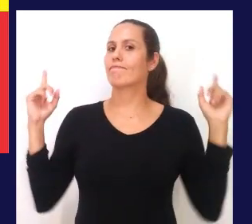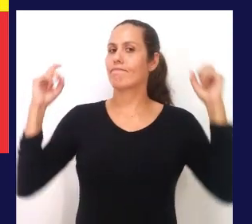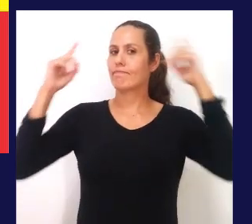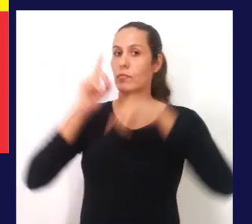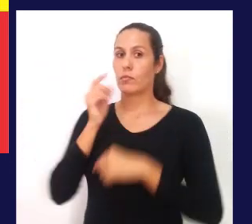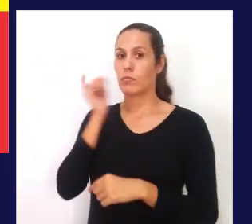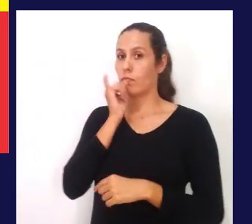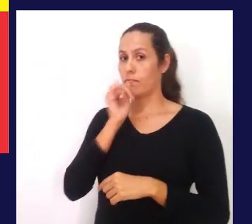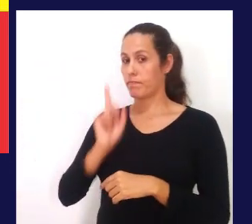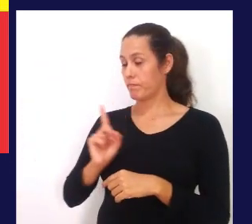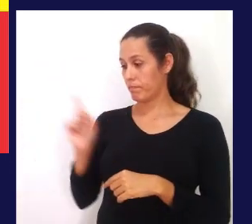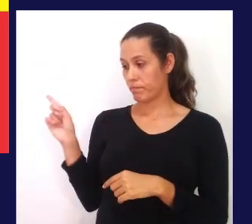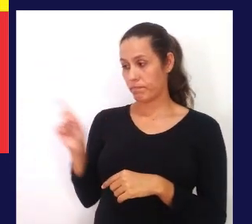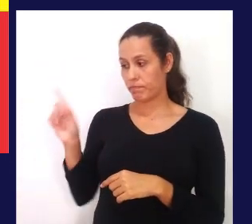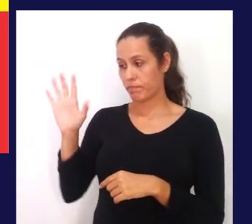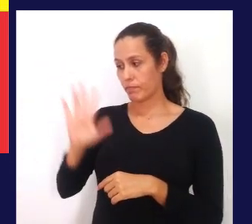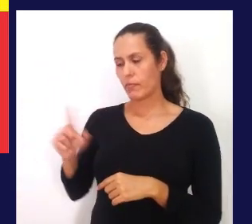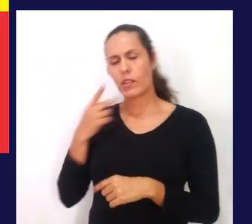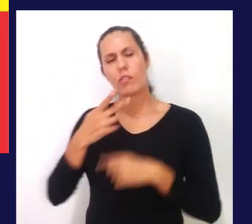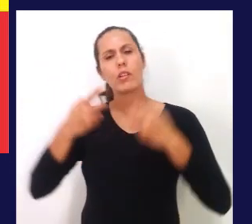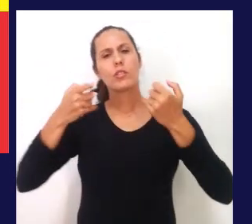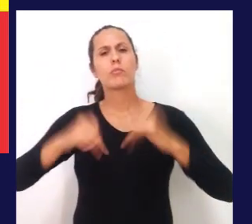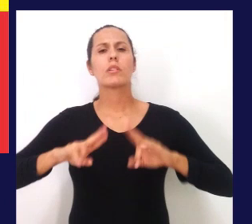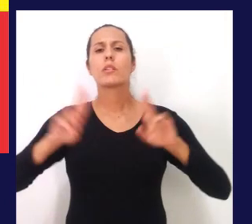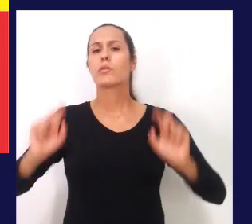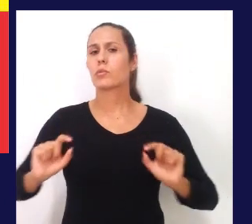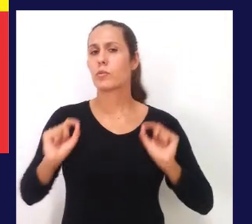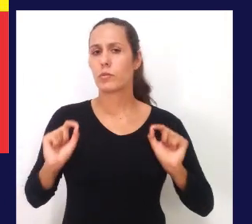aí na telinha. Na telinha, a